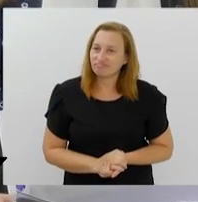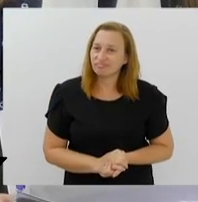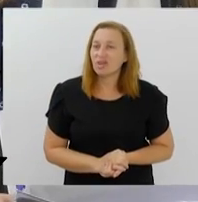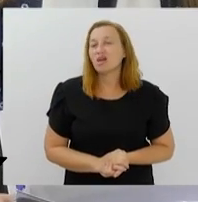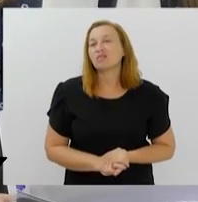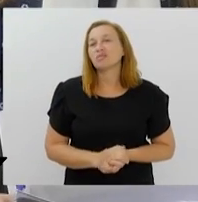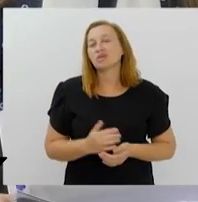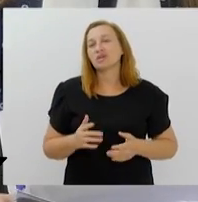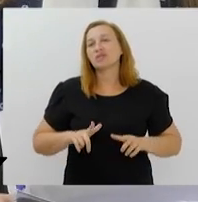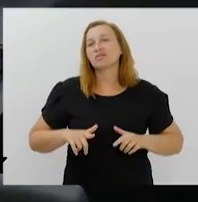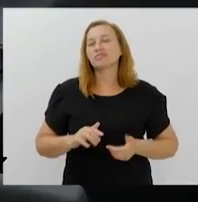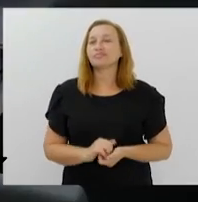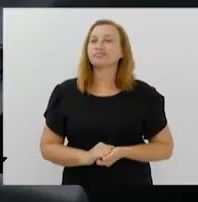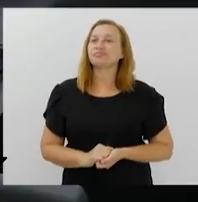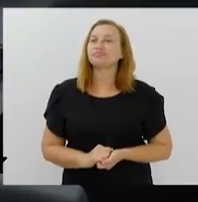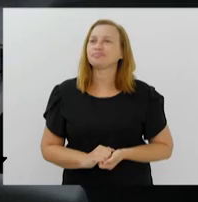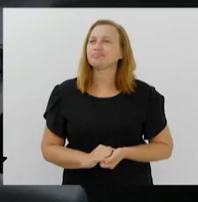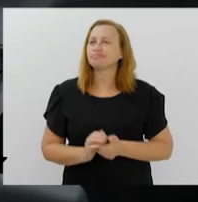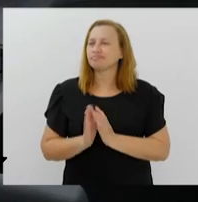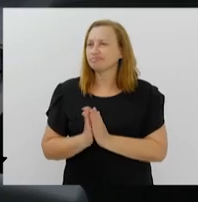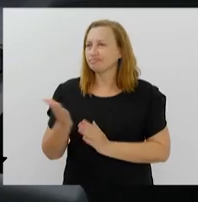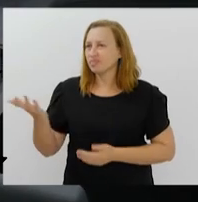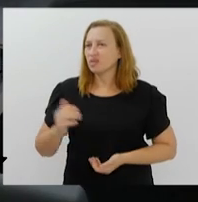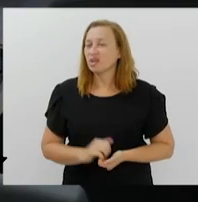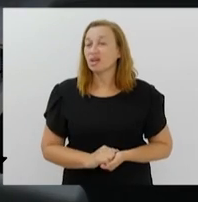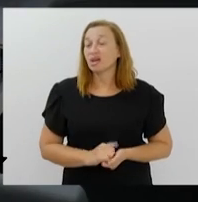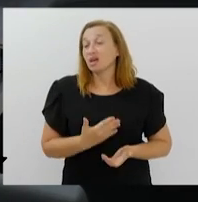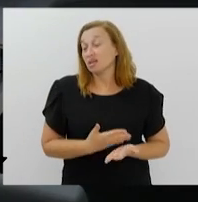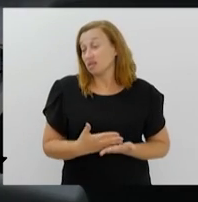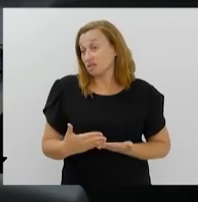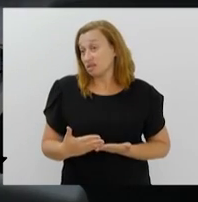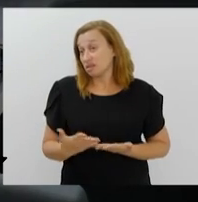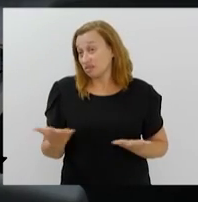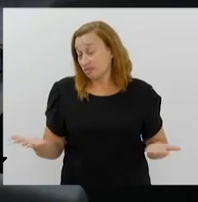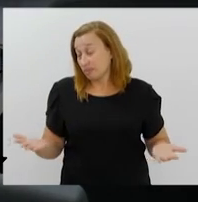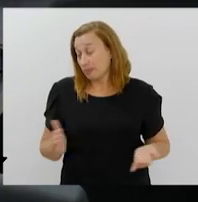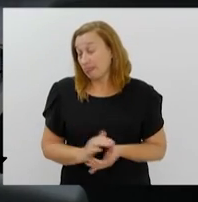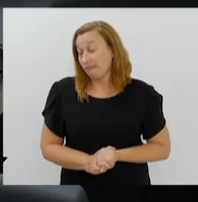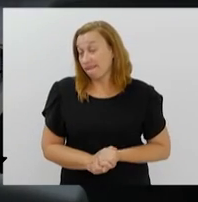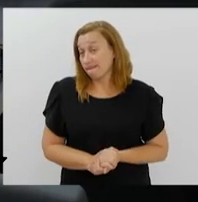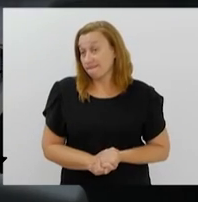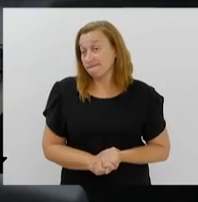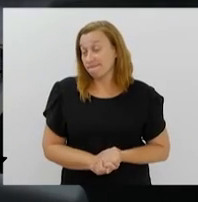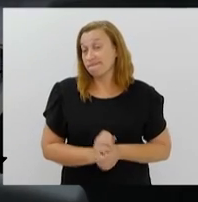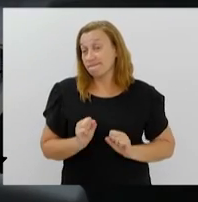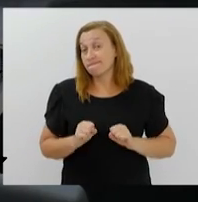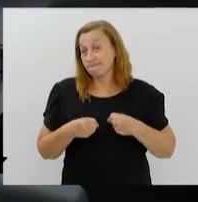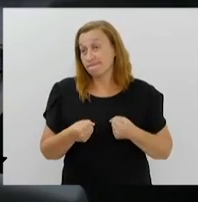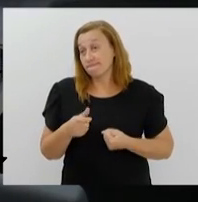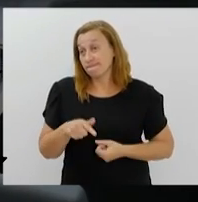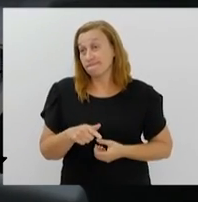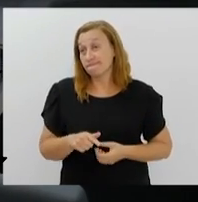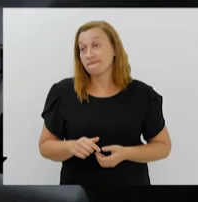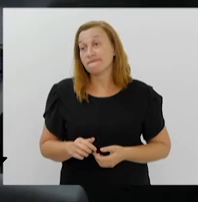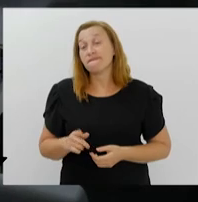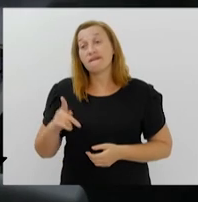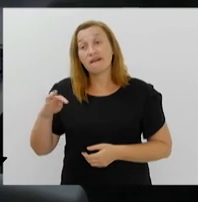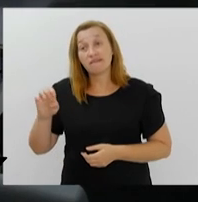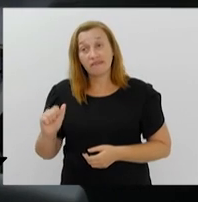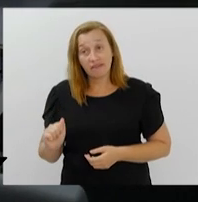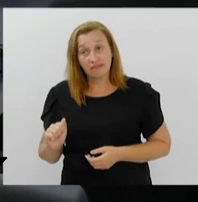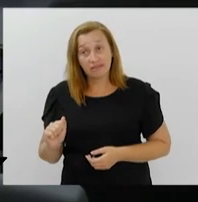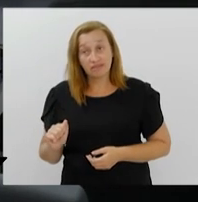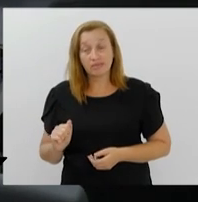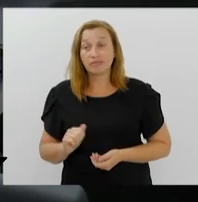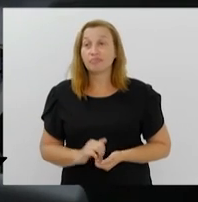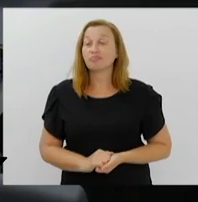funciona essa questão inicialmente excelência tem que reforçar que que a agência nacional de saúde suplementar ela